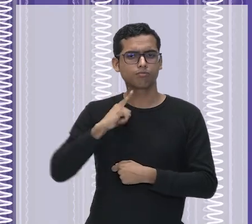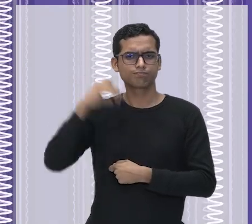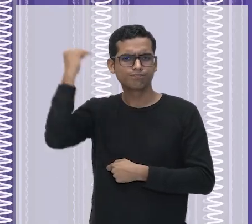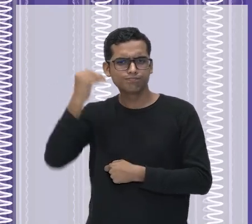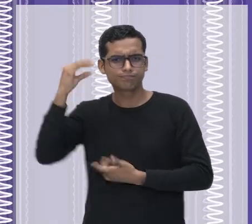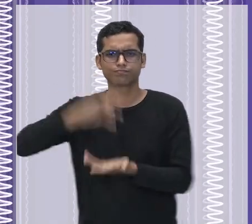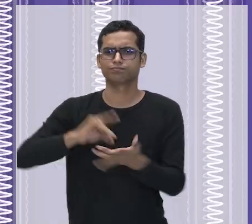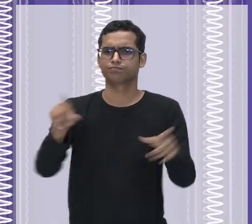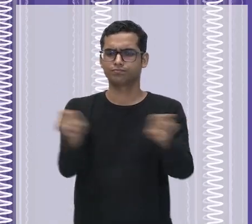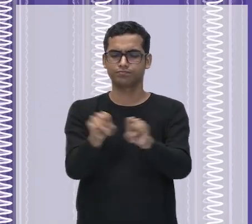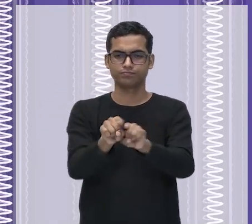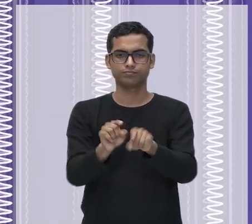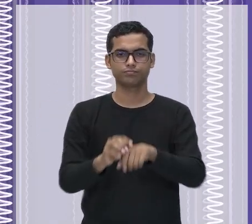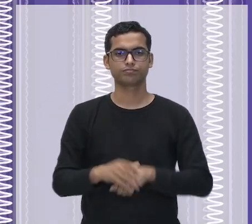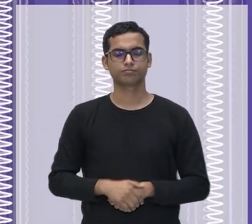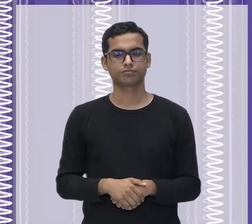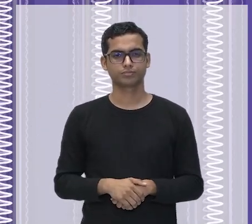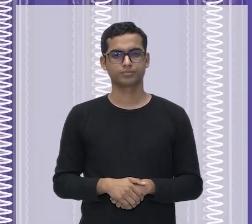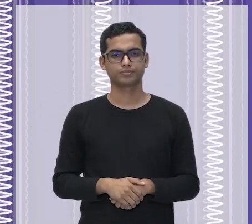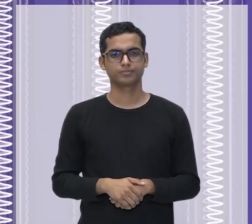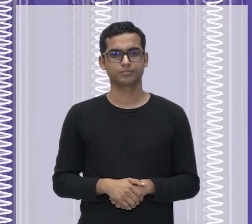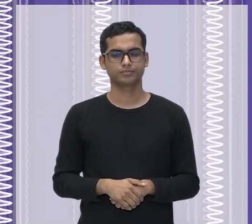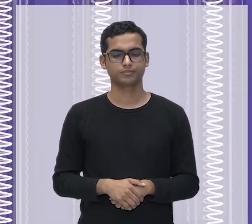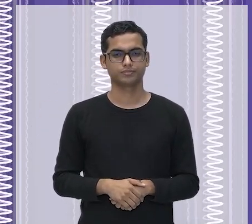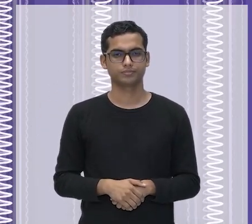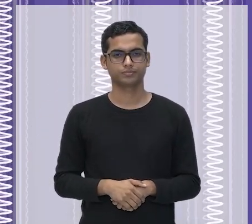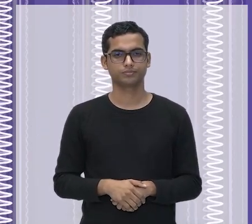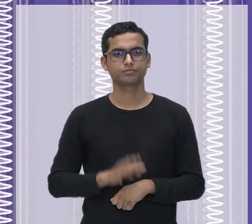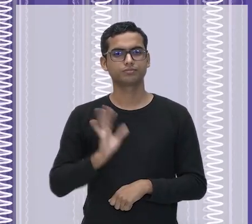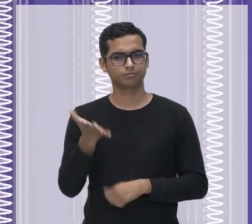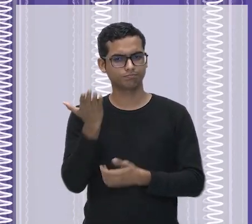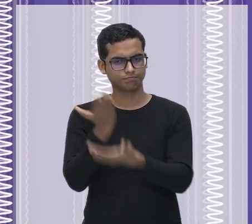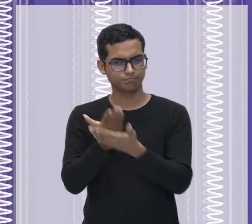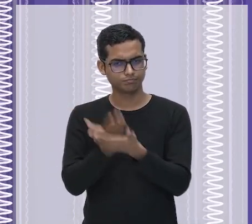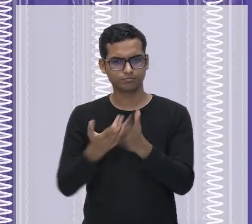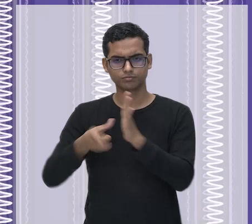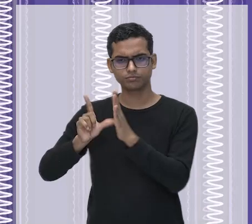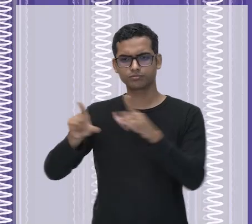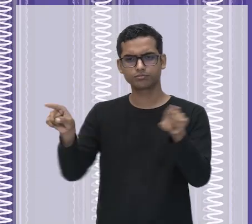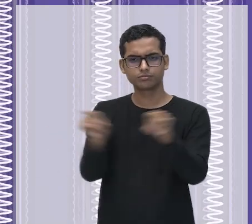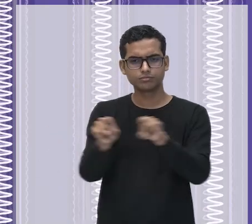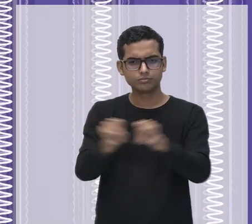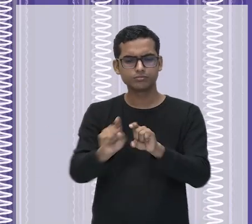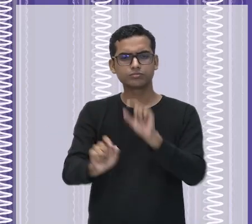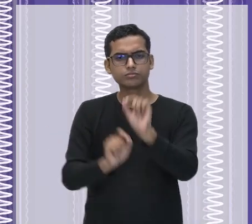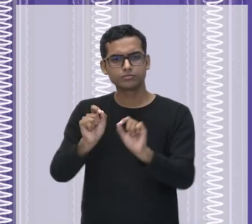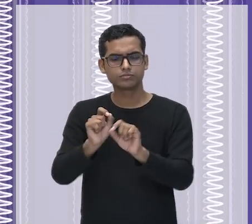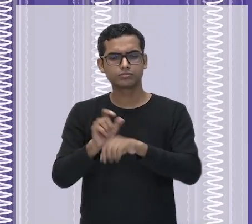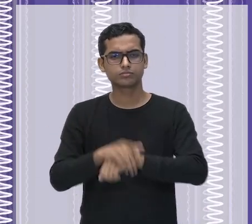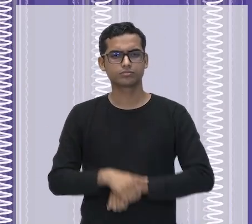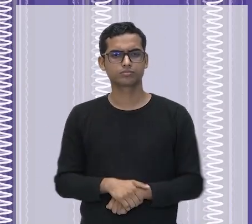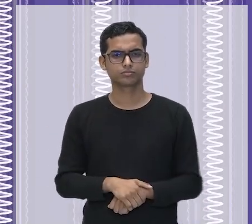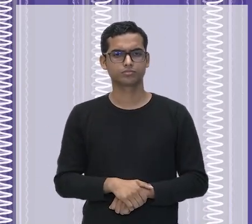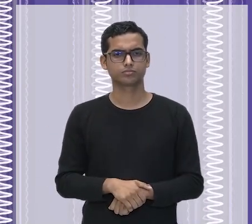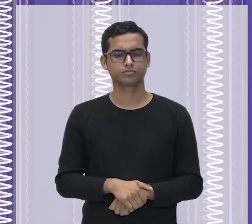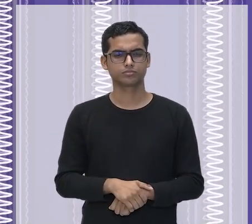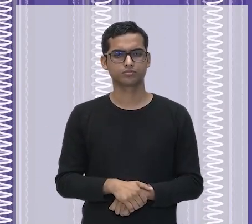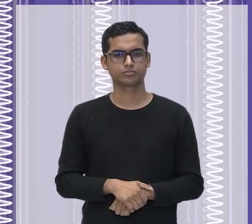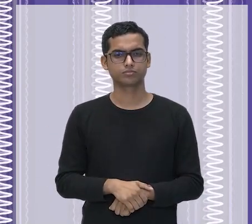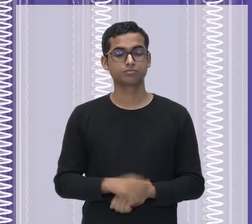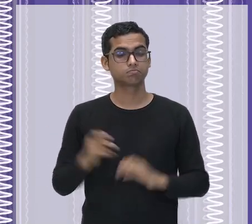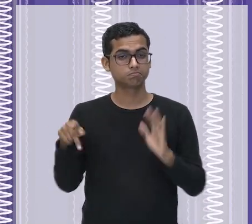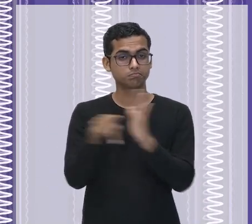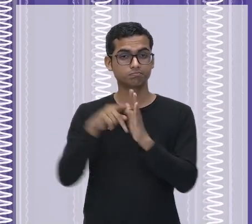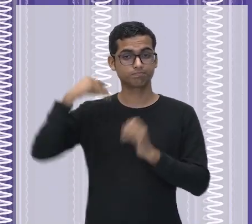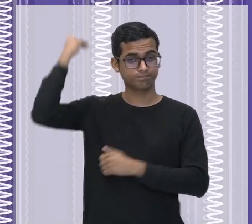concretamente. Entre elas, como já foi falado várias vezes na nossa aula, a experiência com Deus, esse